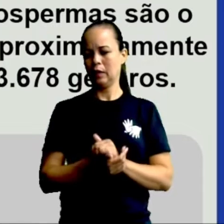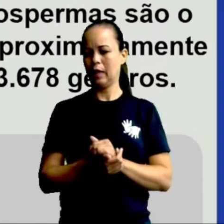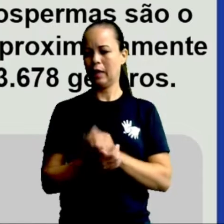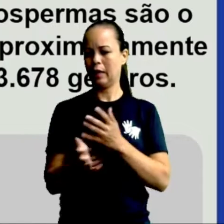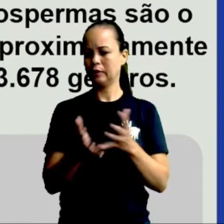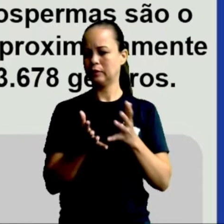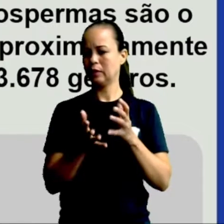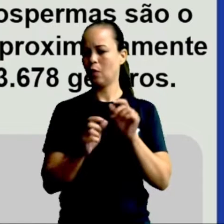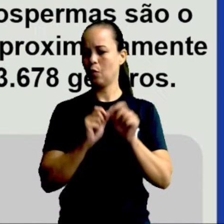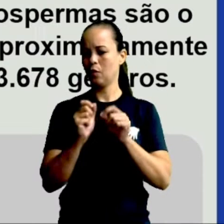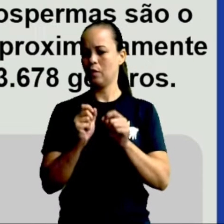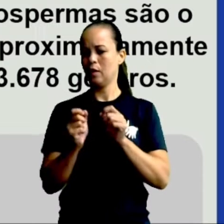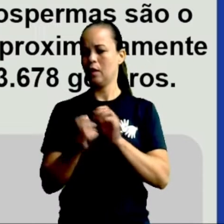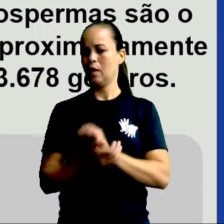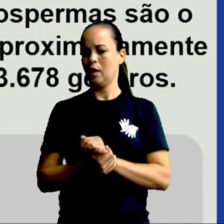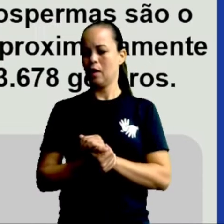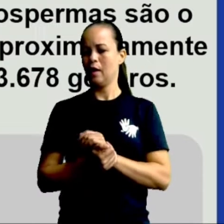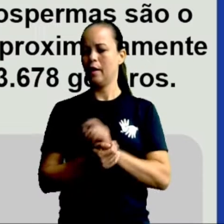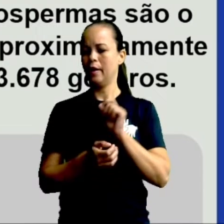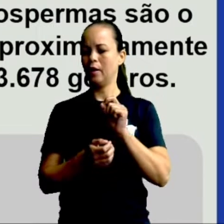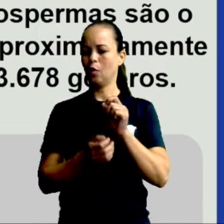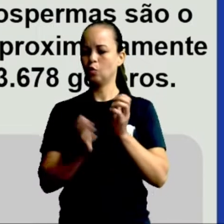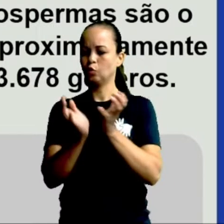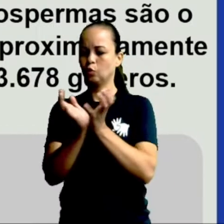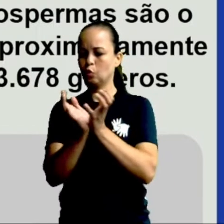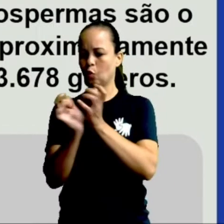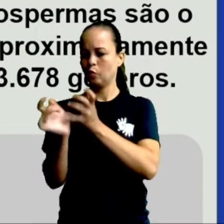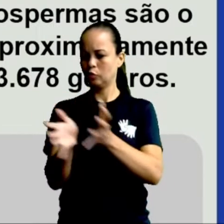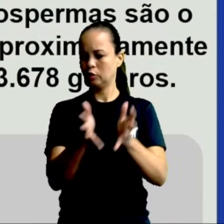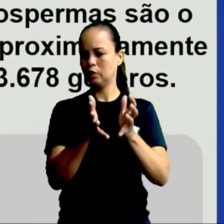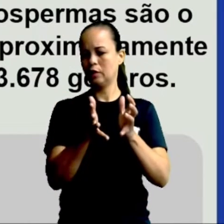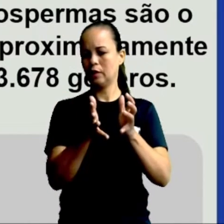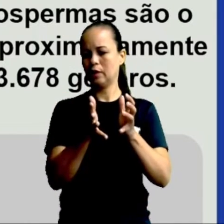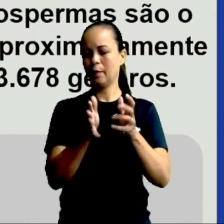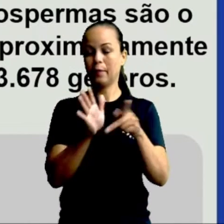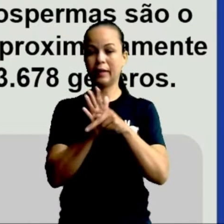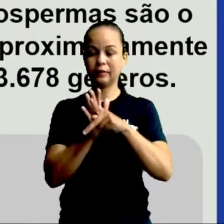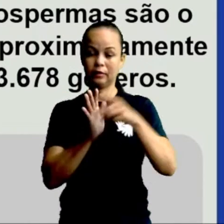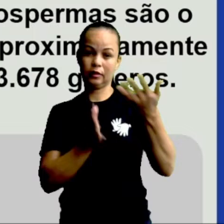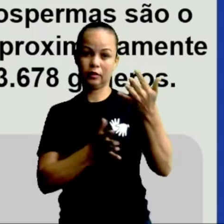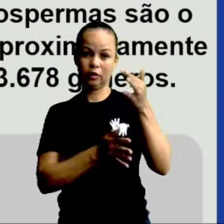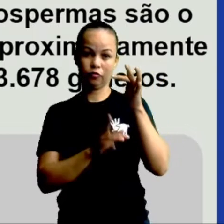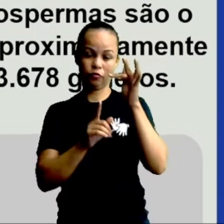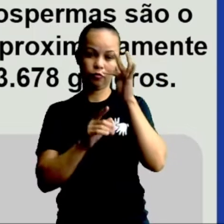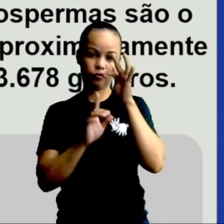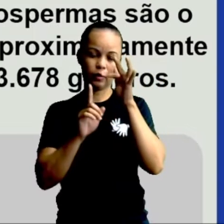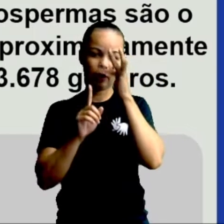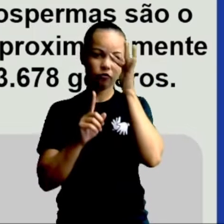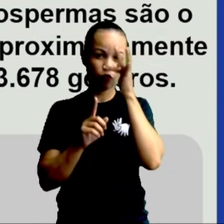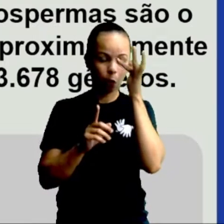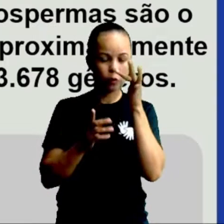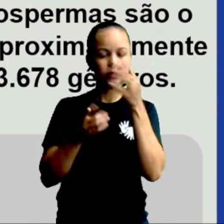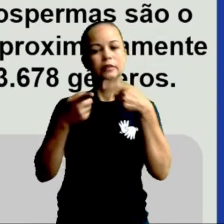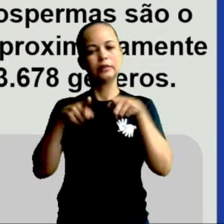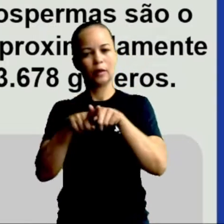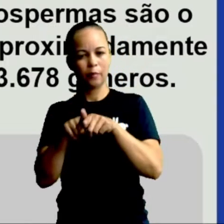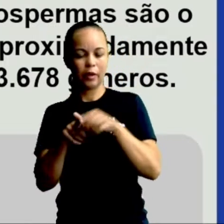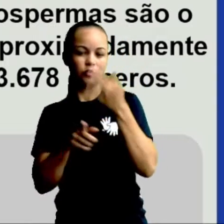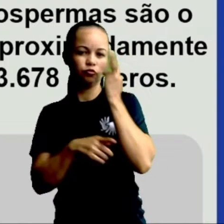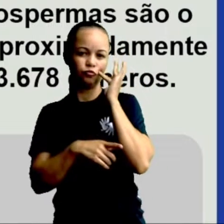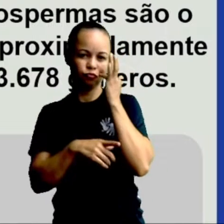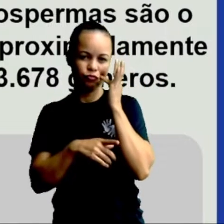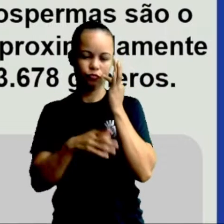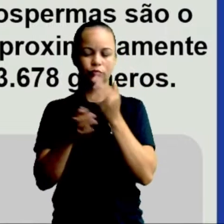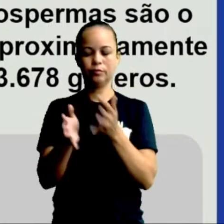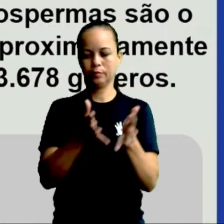Hiperbólica. E possui como características principais a presença de flores e frutos. Tá? As angiospermas